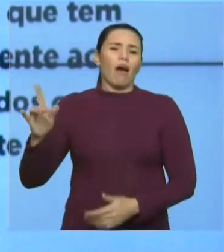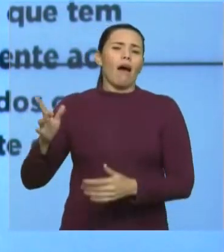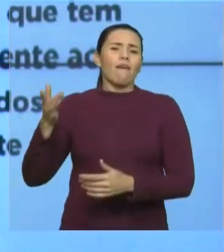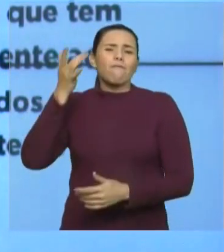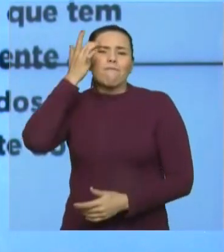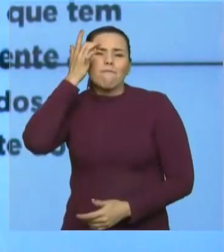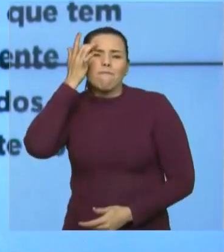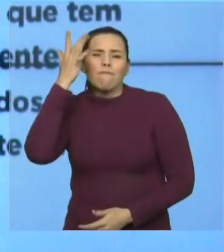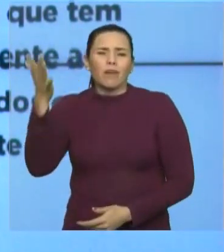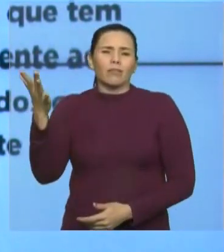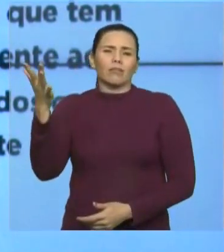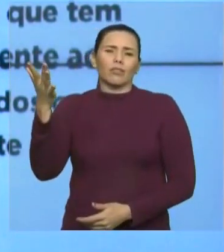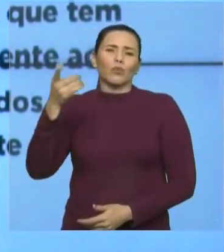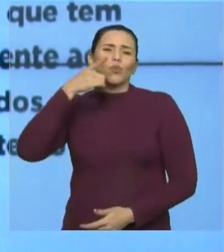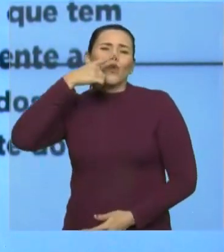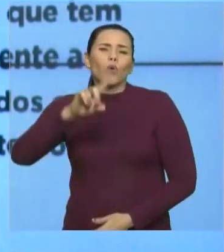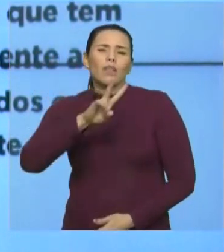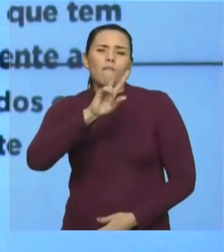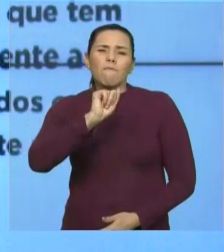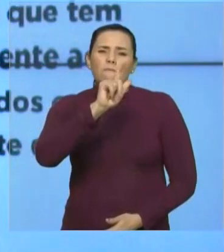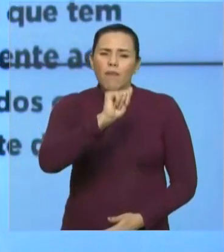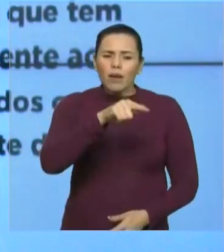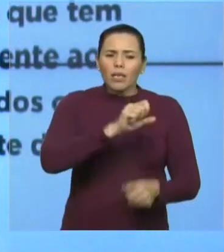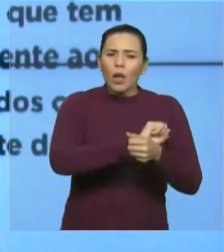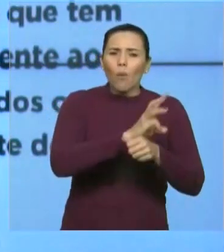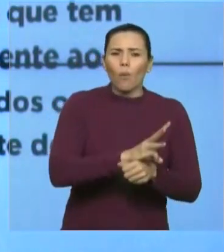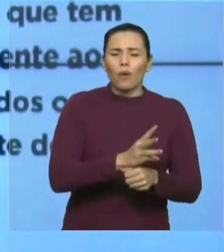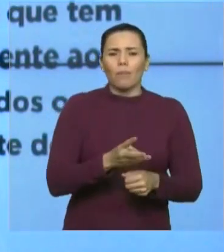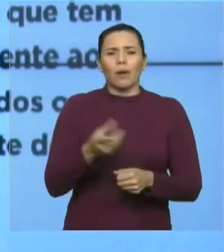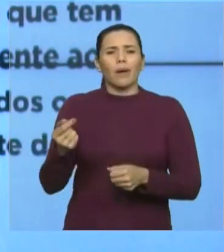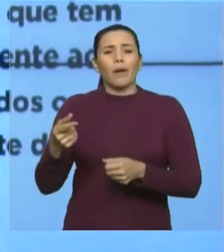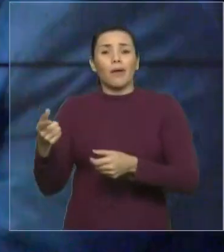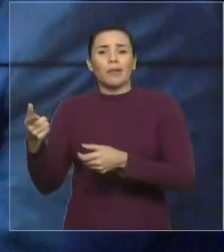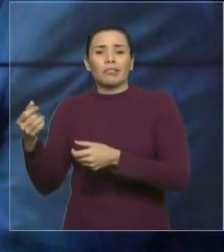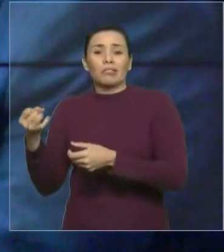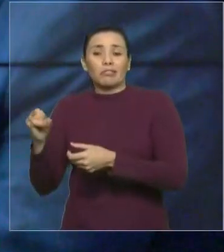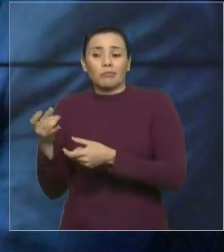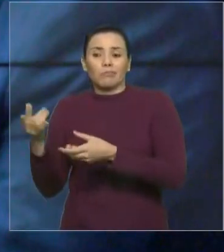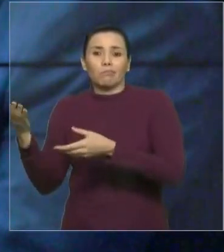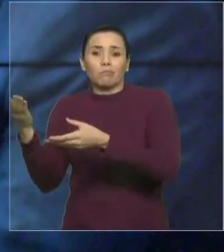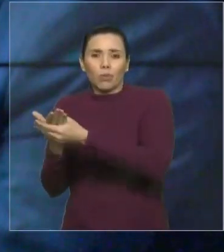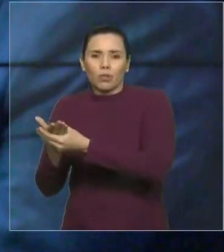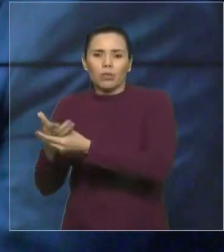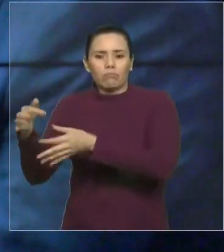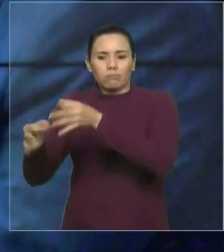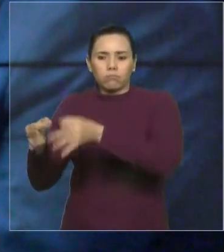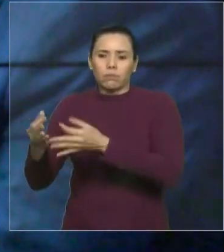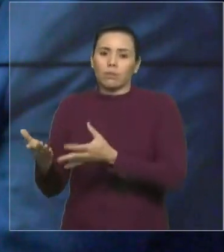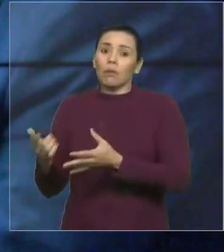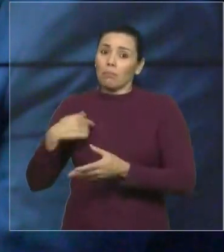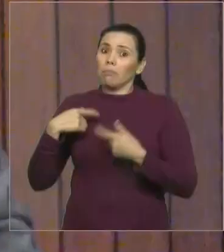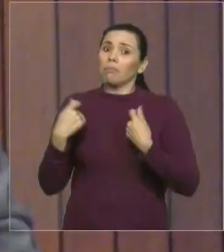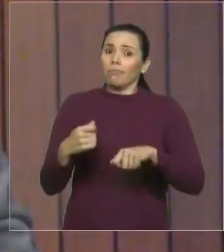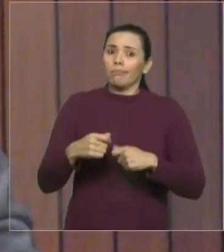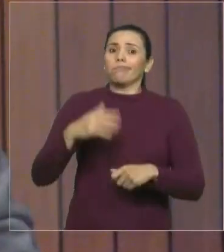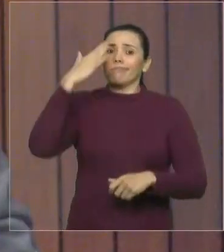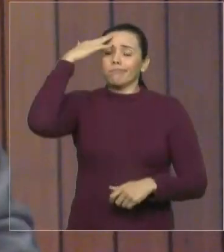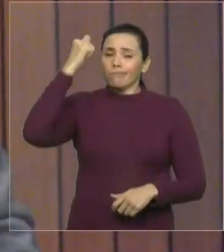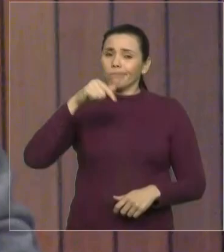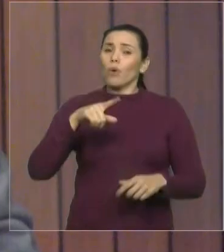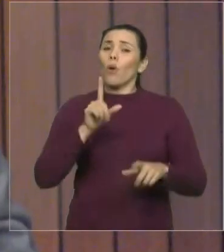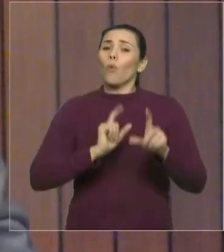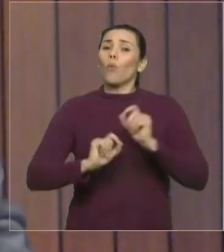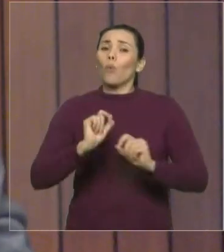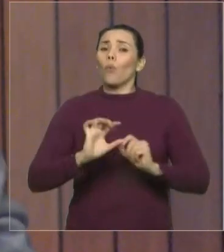ter acabado o incêndio, mas algum fogo já teve. Então a gente tem que saber o que está acontecendo aqui. Aqui foi nossa visita hoje, onde